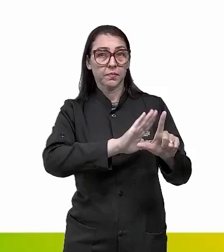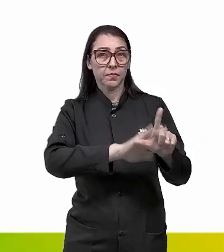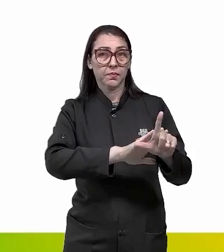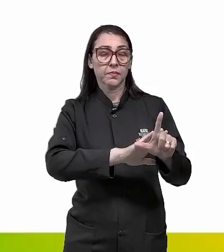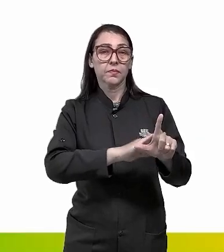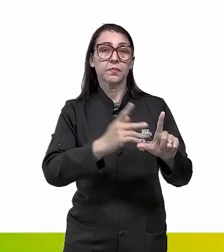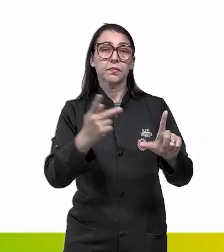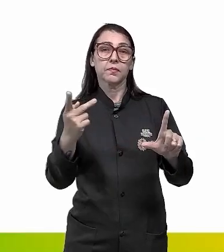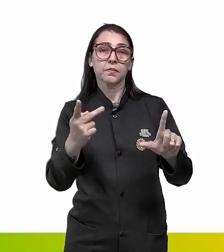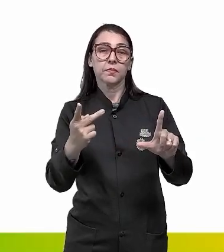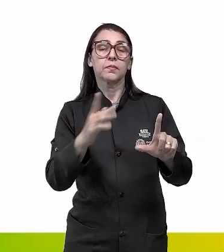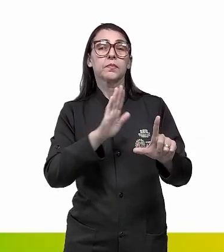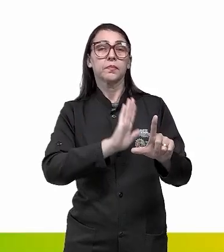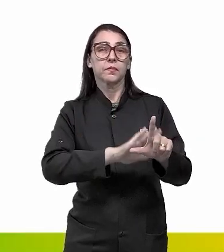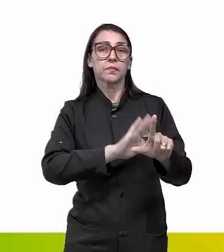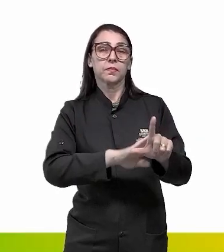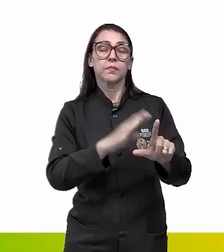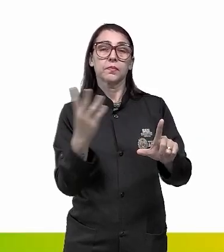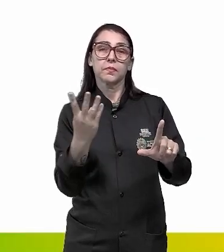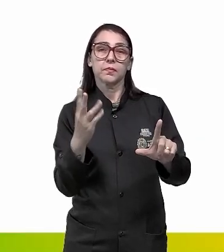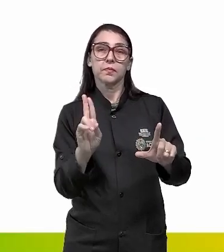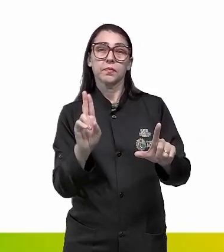o perímetro aumenta 4 unidades.